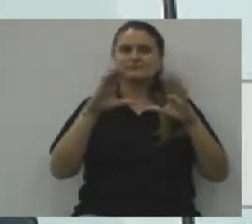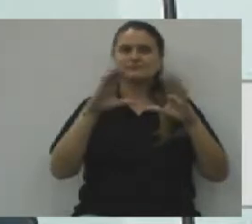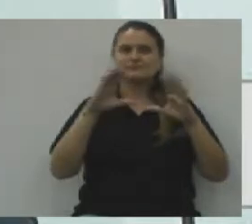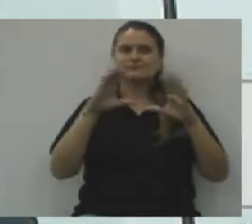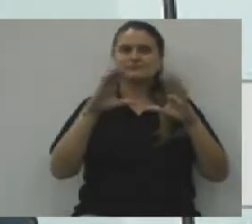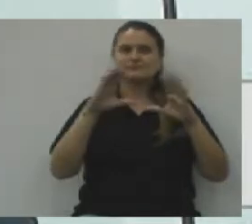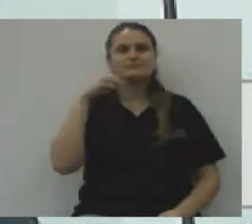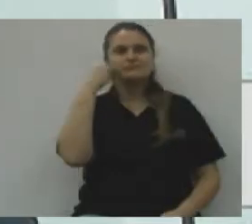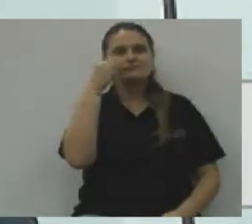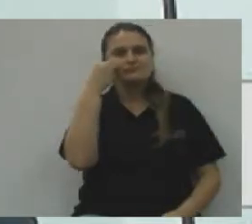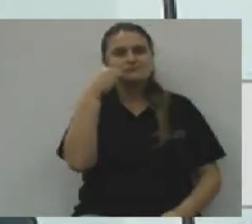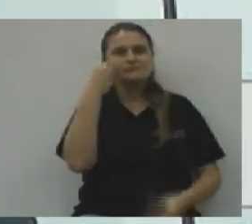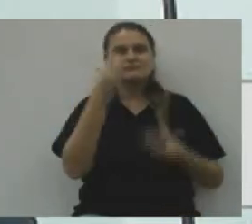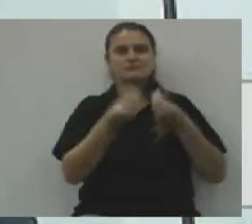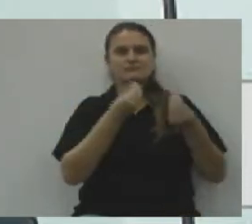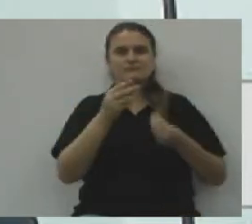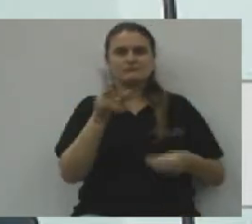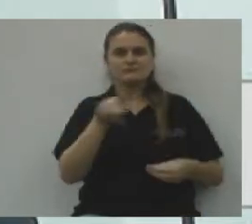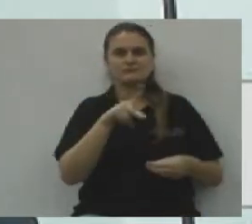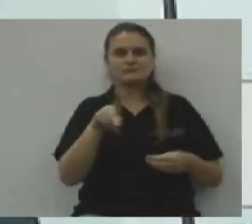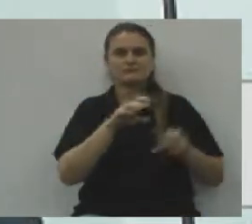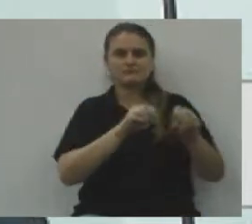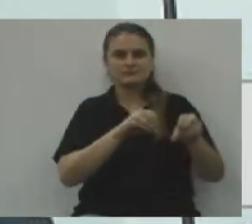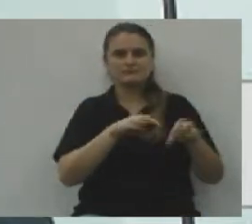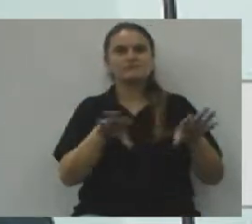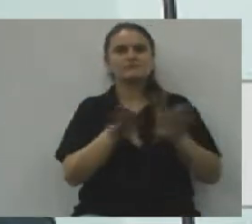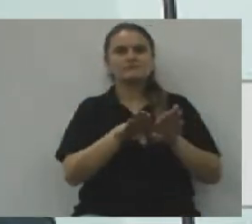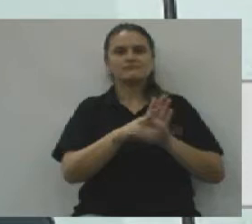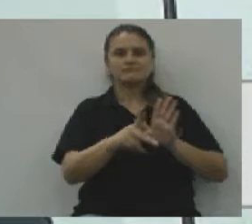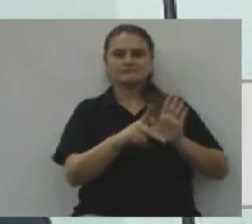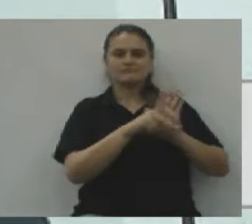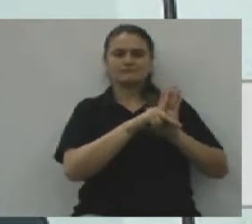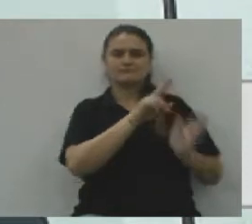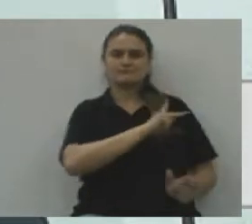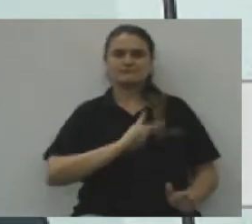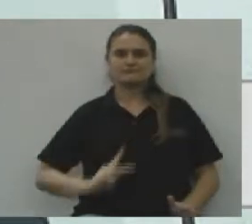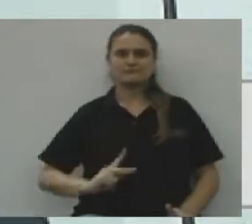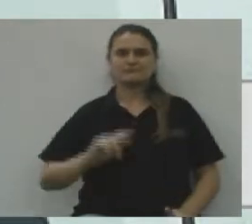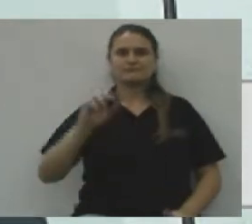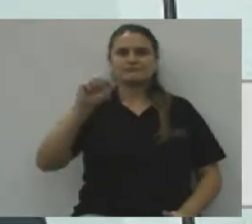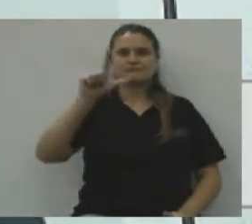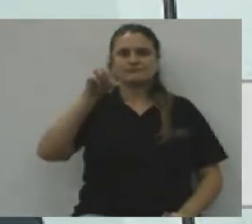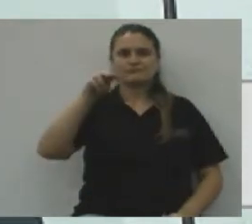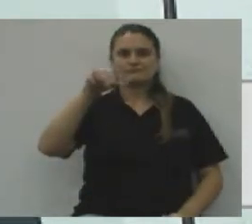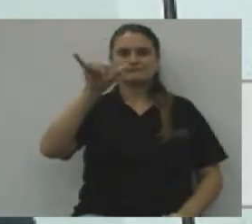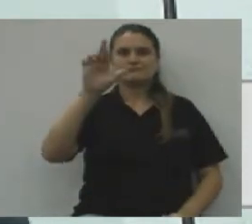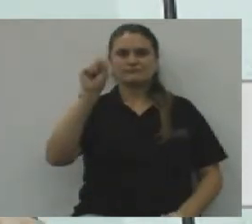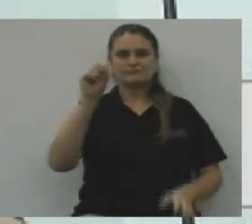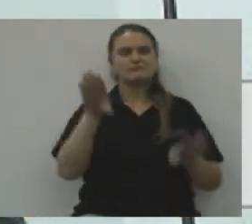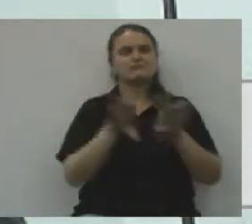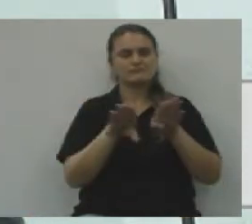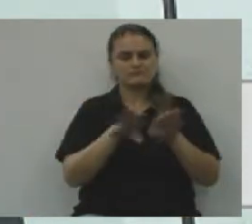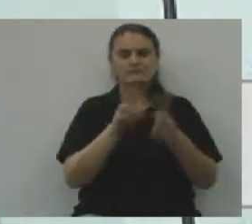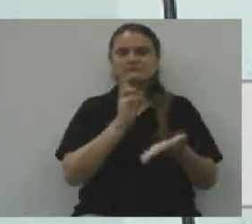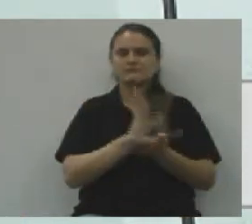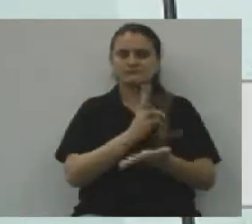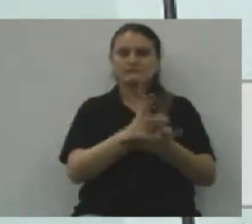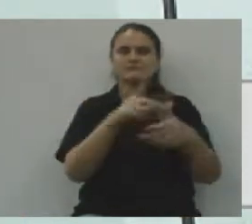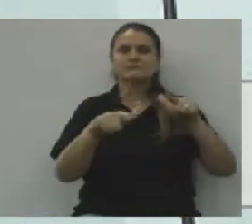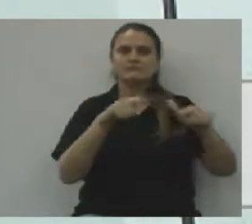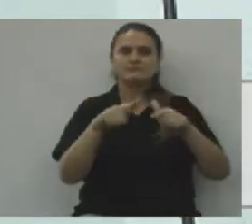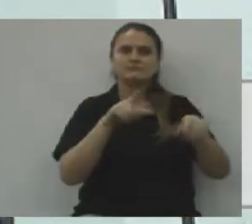experiência enquanto educador, né, e por que não do próprio presidente da Câmara, o querido Almires, aí, né, que também na área da educação,